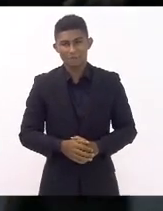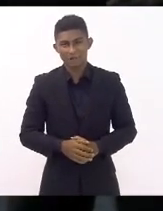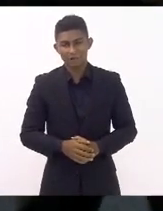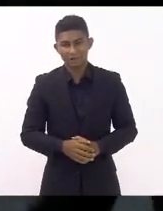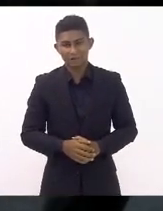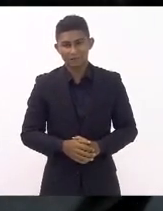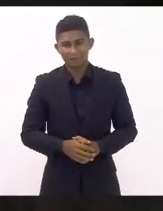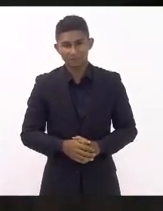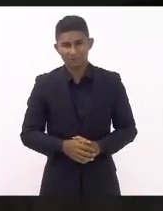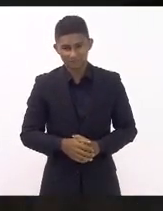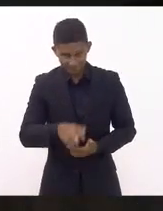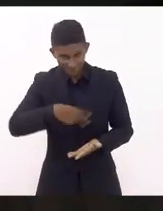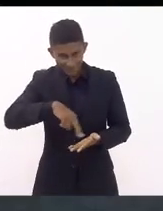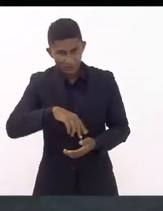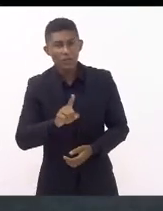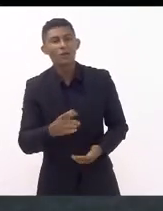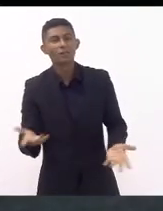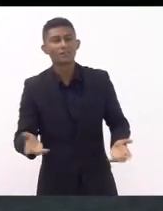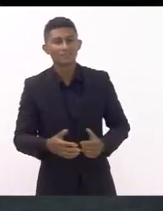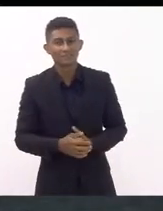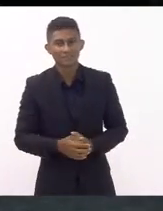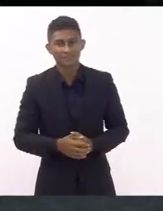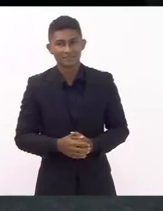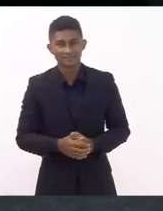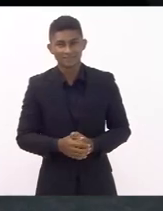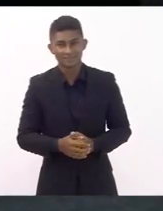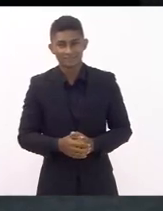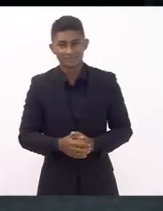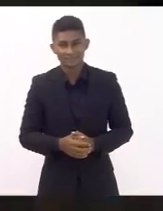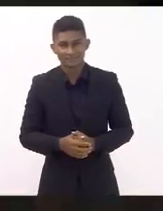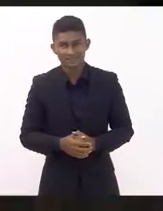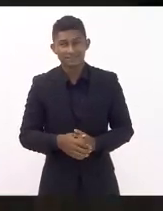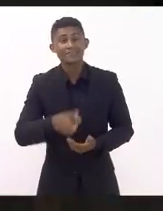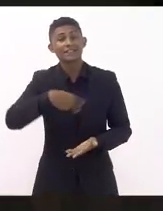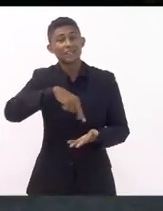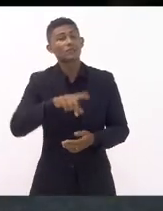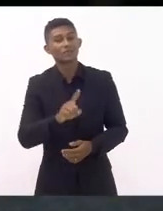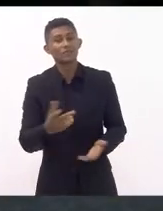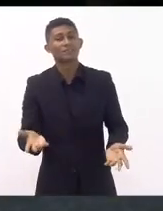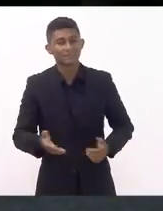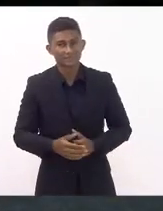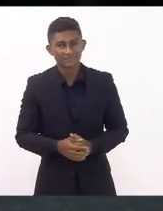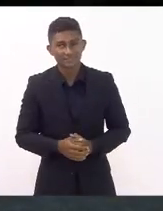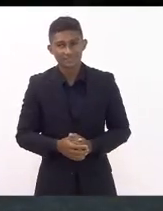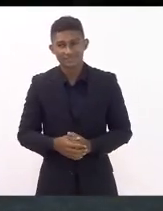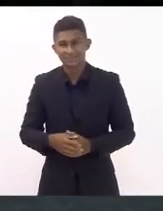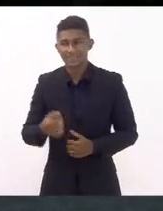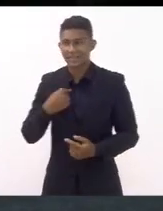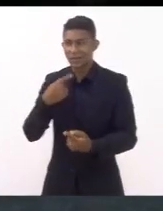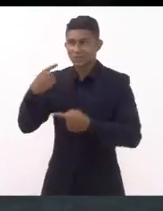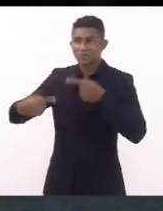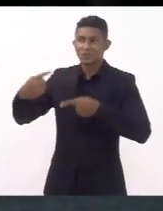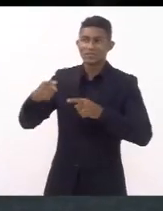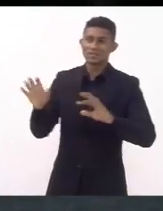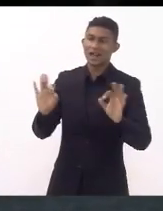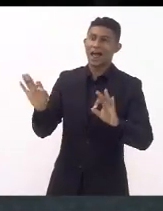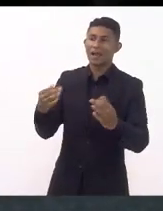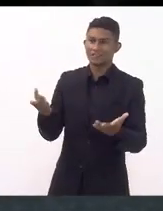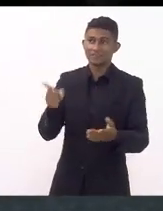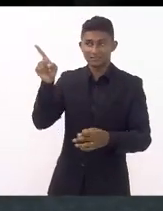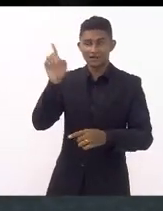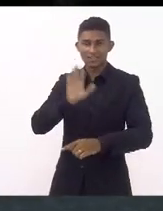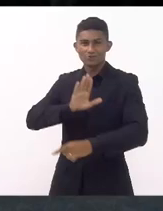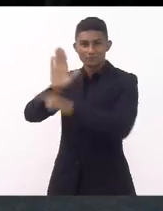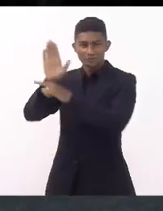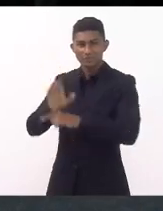Presidente. Dançou ou não dançou? Eu não sou coautor, né? E... Dançou ou não dançou? É, eu vou discutir com o senhor. Aí o senhor não vai ajudar os outros aqui em cima? Tá